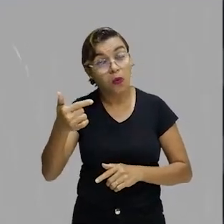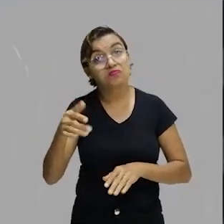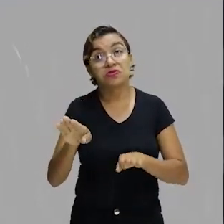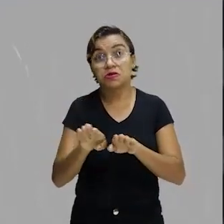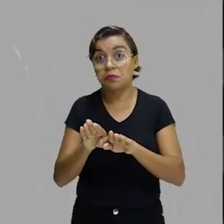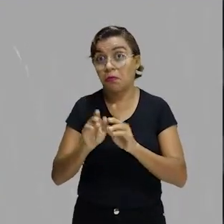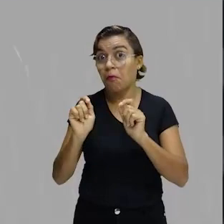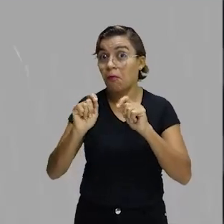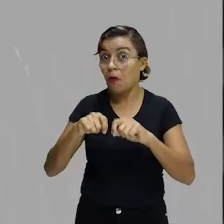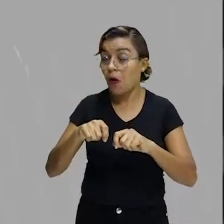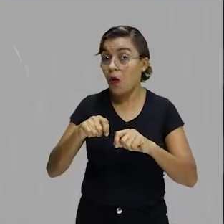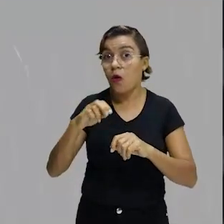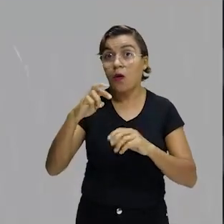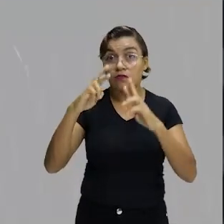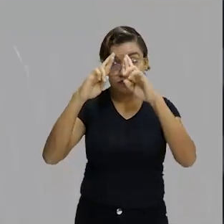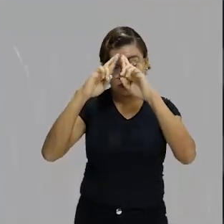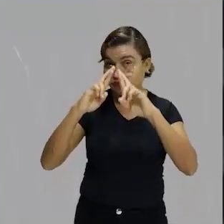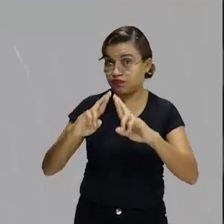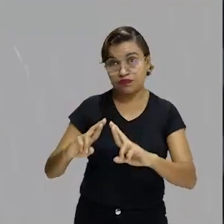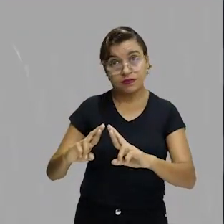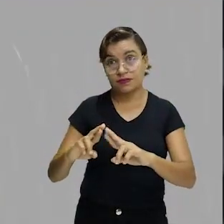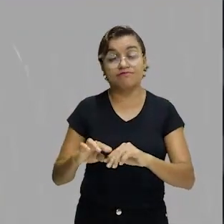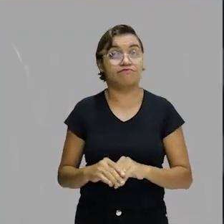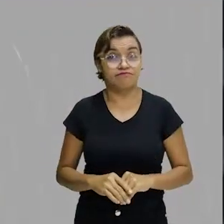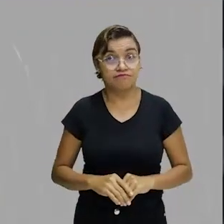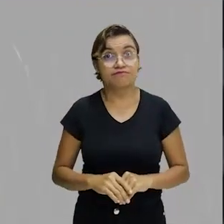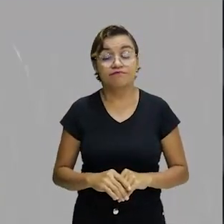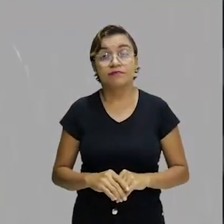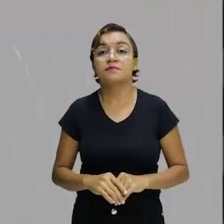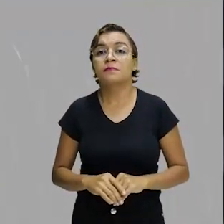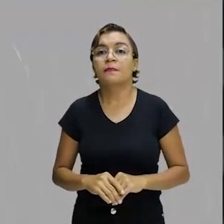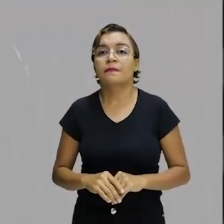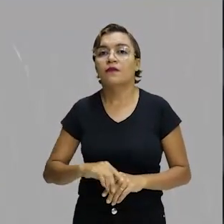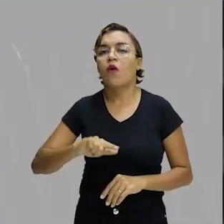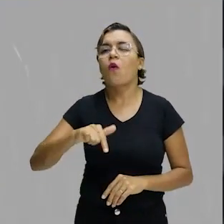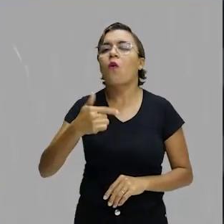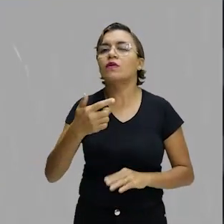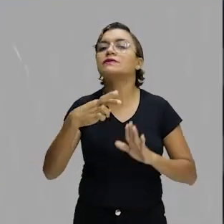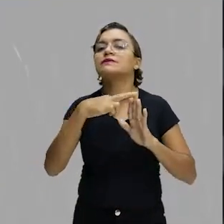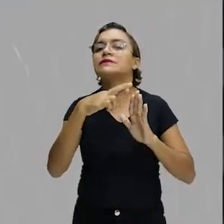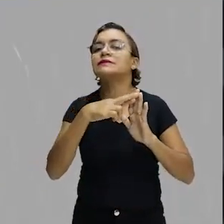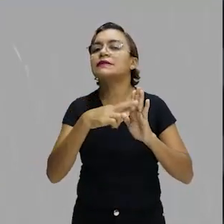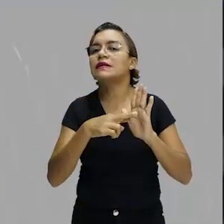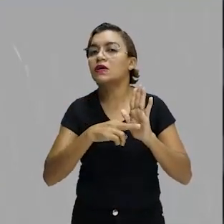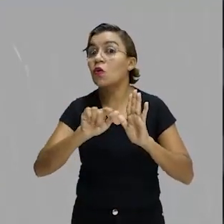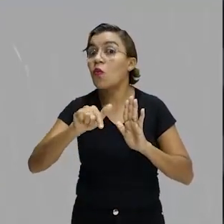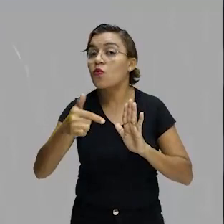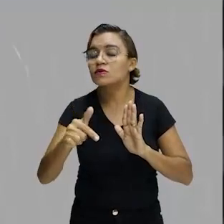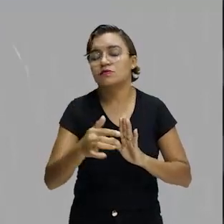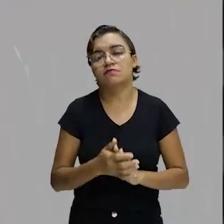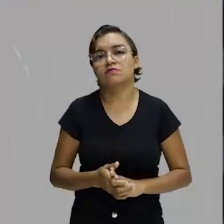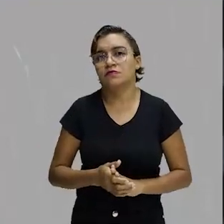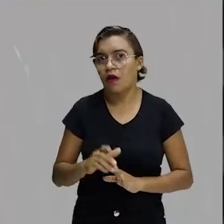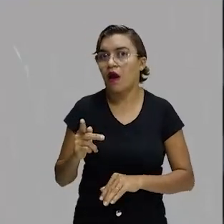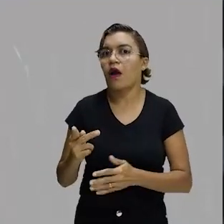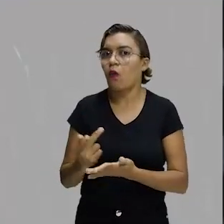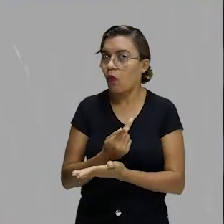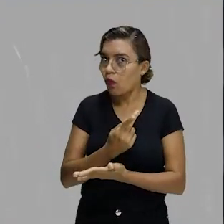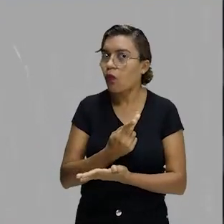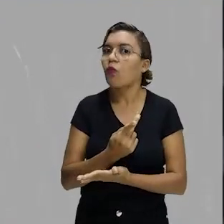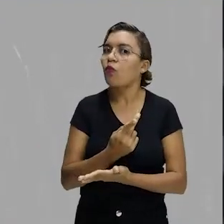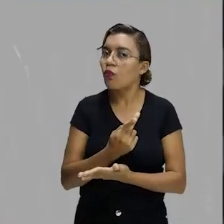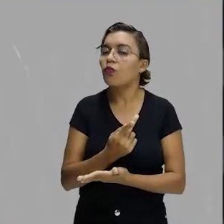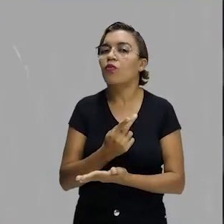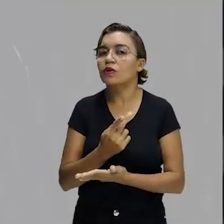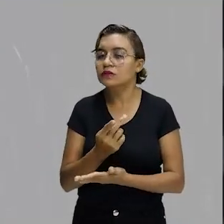claro. Volto a falar a vocês, ele pode até estar desrespeitando outras, tá? E isso acontece muito